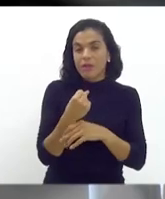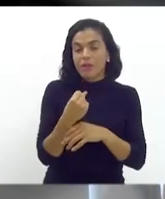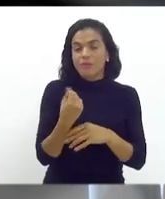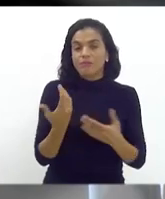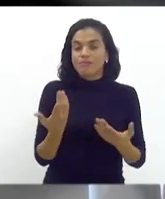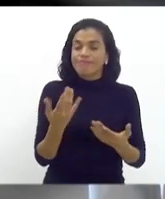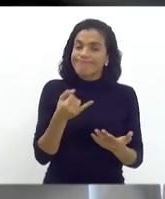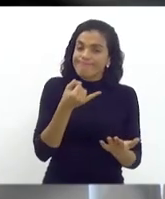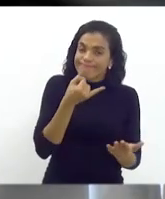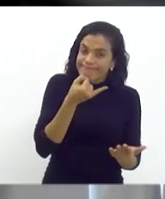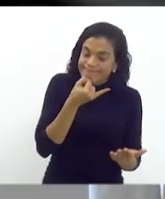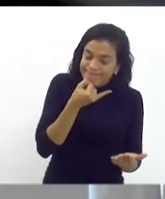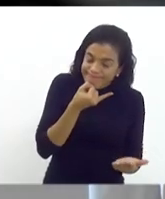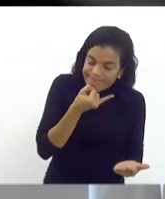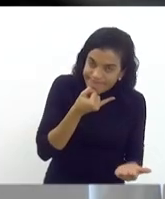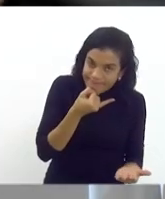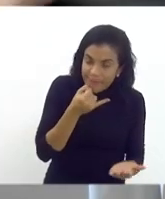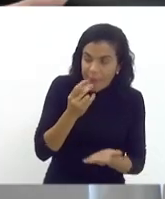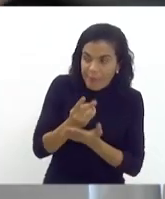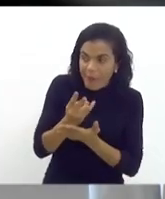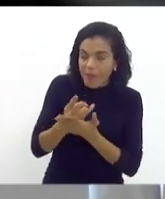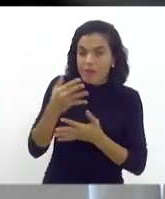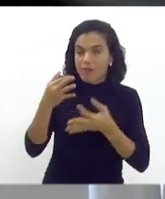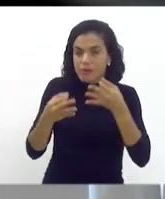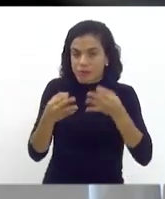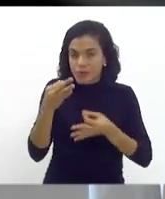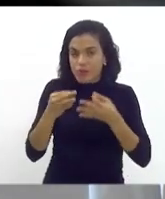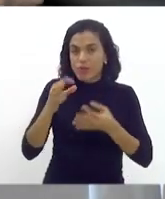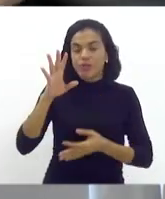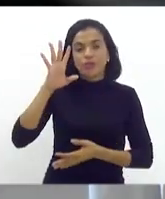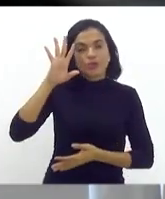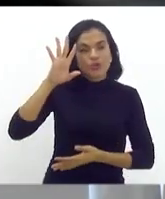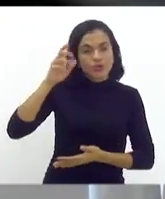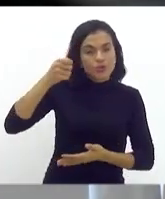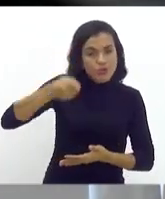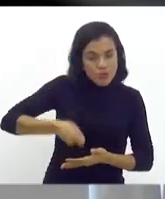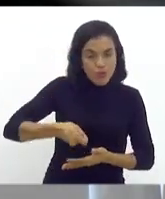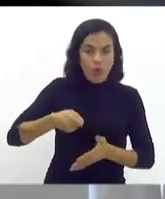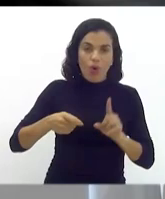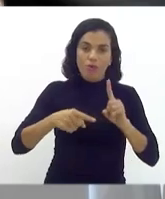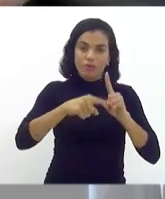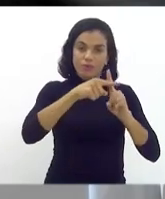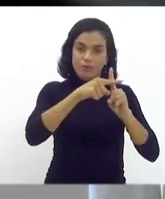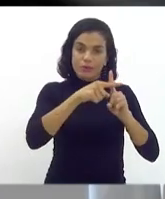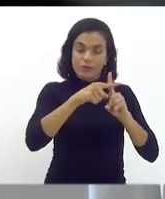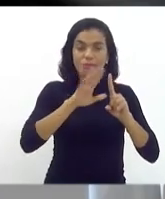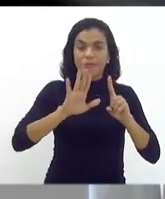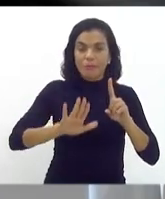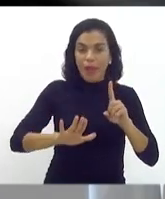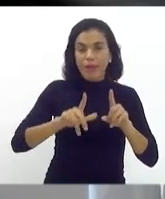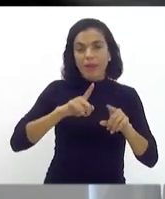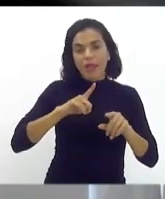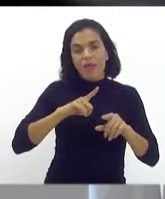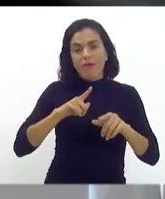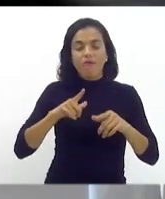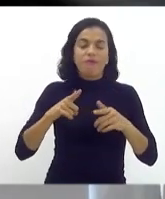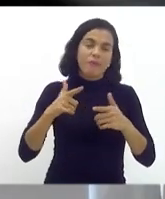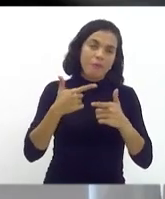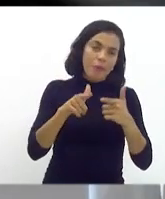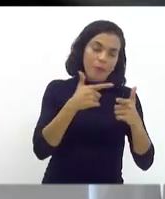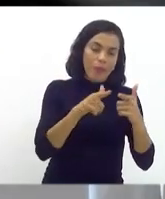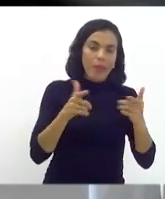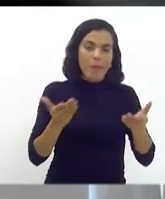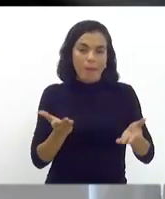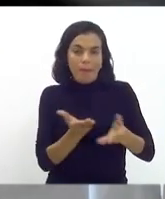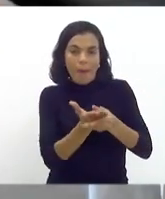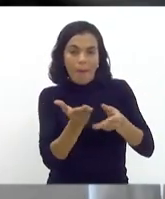infelizmente embora o juiz tenha julgado positivamente acabou havendo interposição de recurso e assim